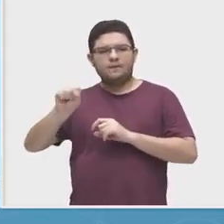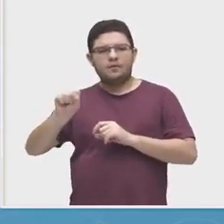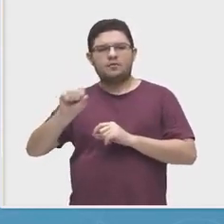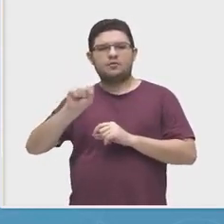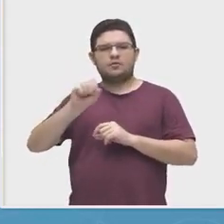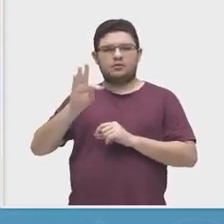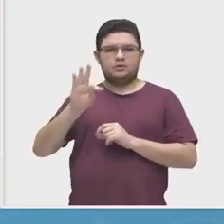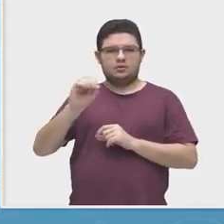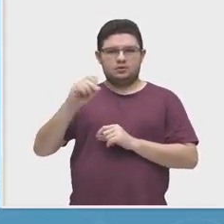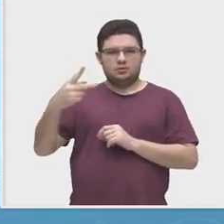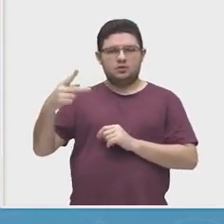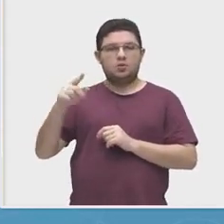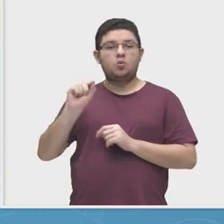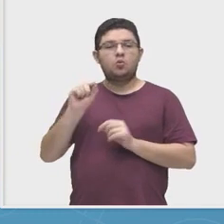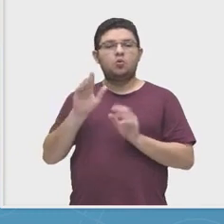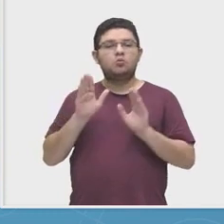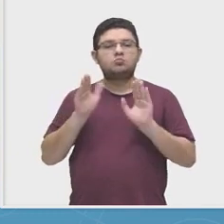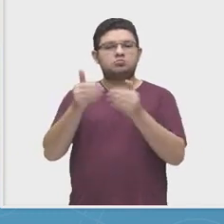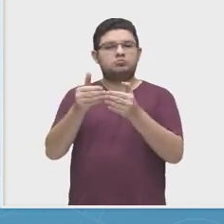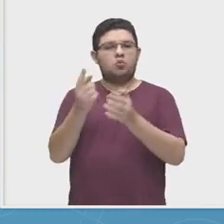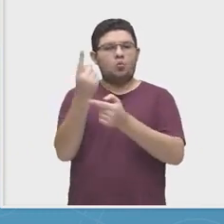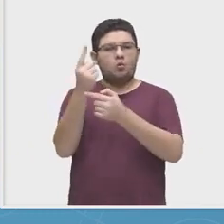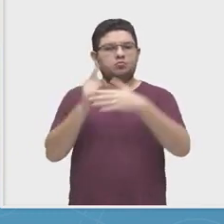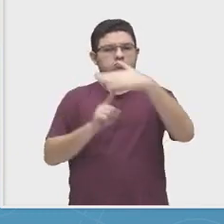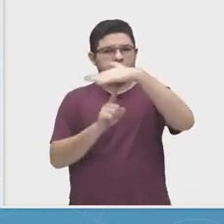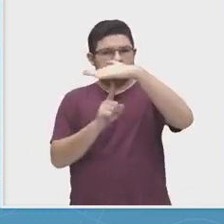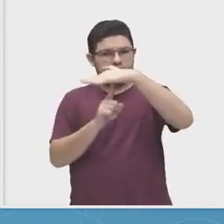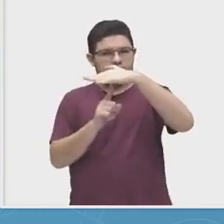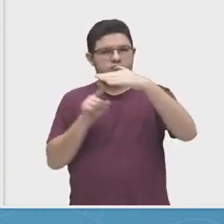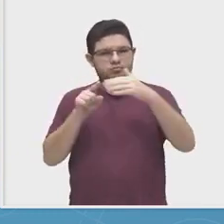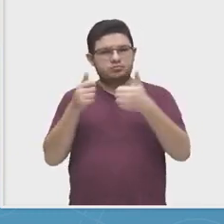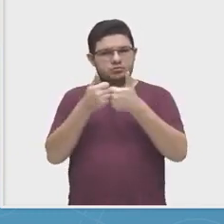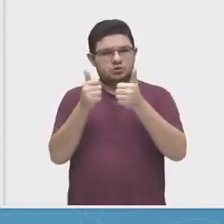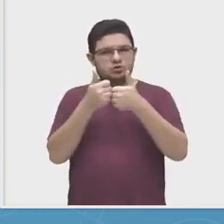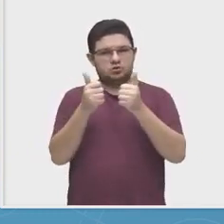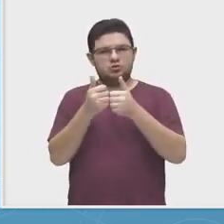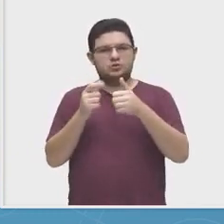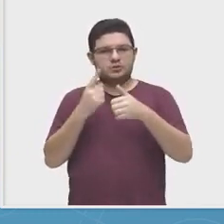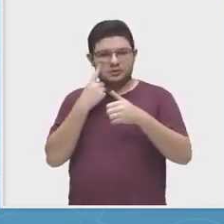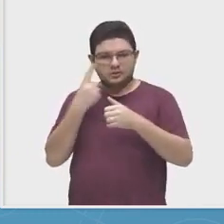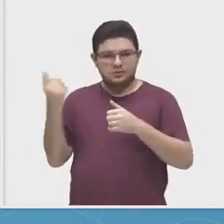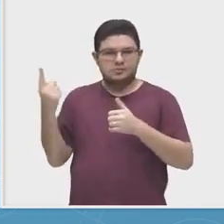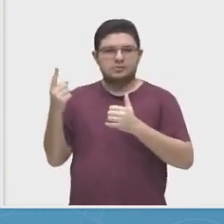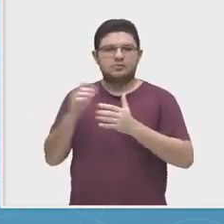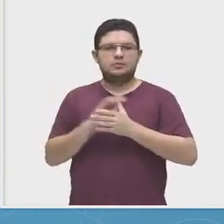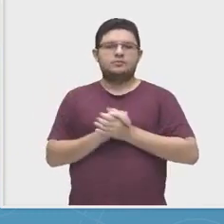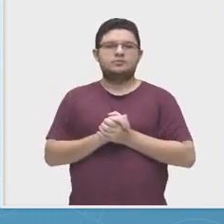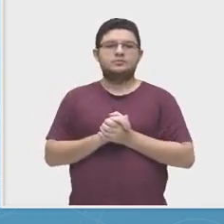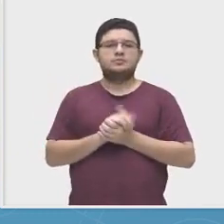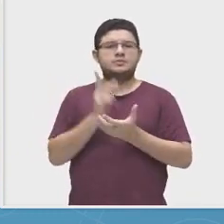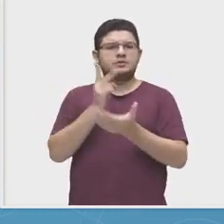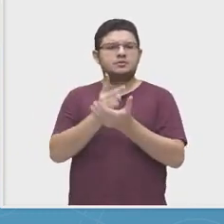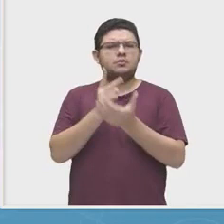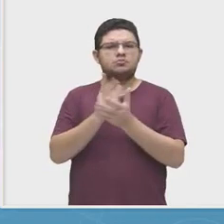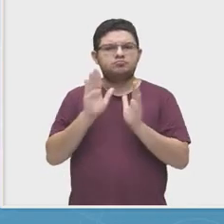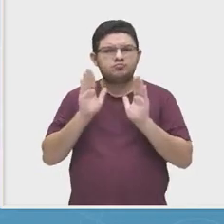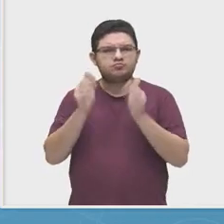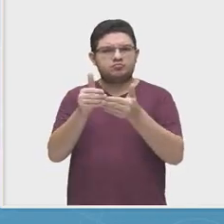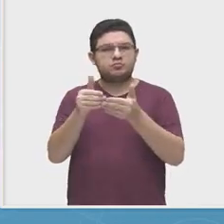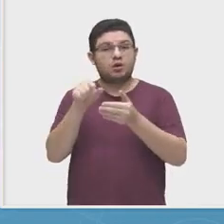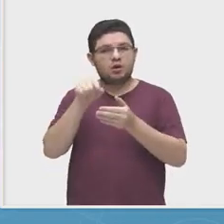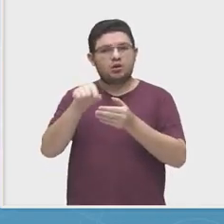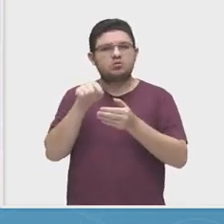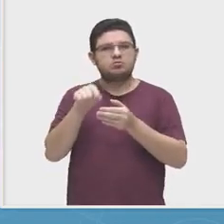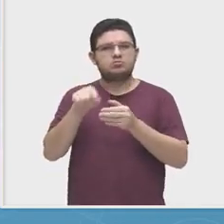preposição at para local específico. Então, at a bus stop nós utilizamos sempre para local específico.